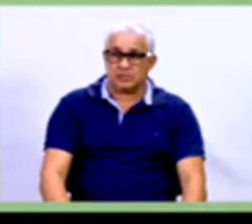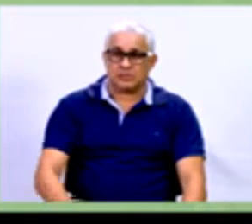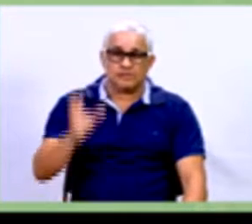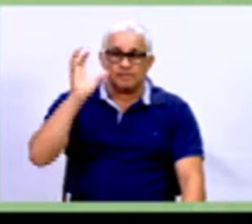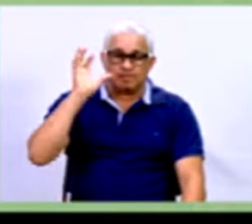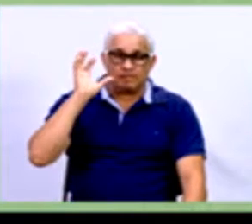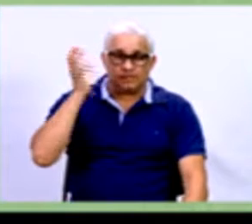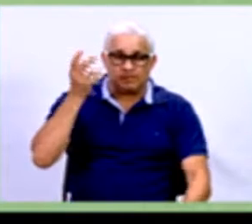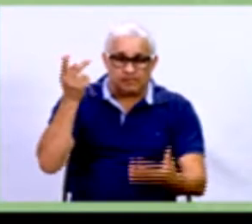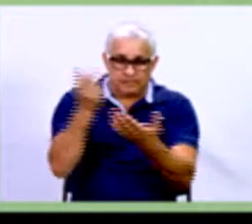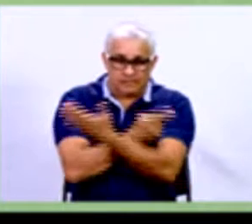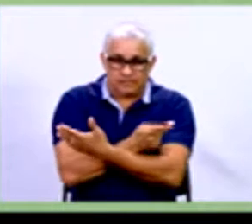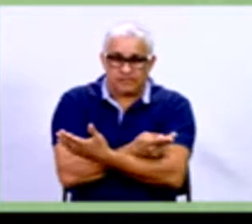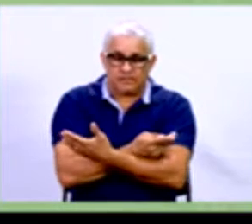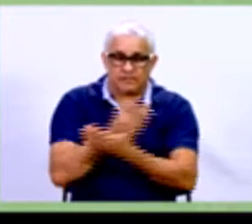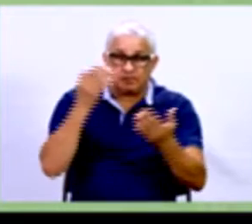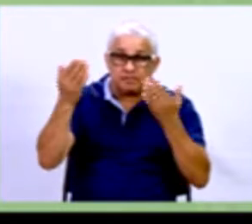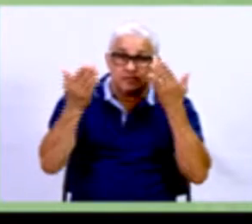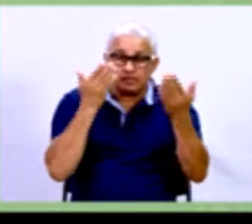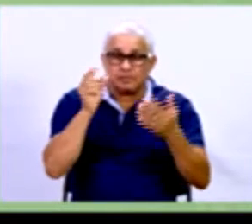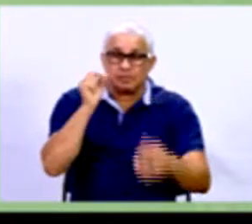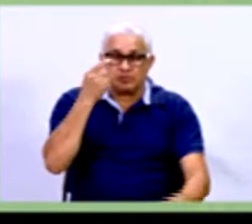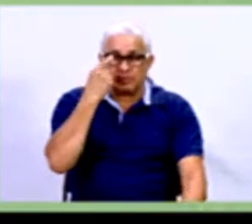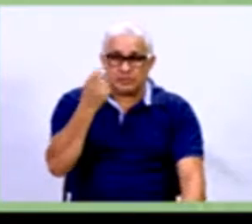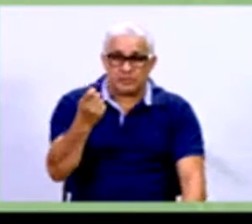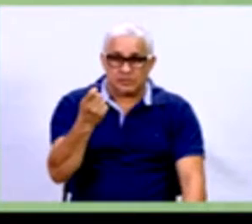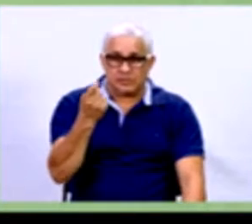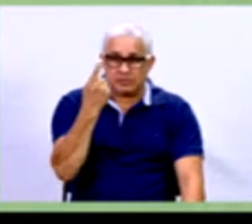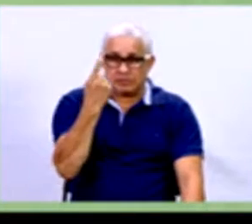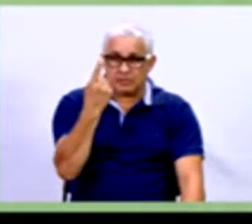acidente, nós vamos analisar uma coisa bem interessante.